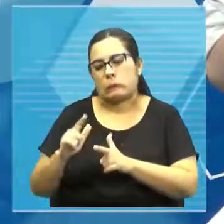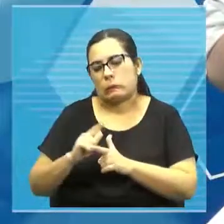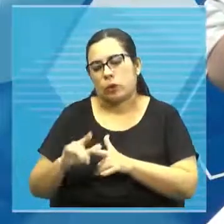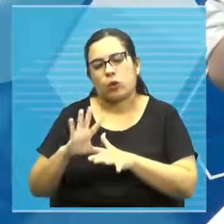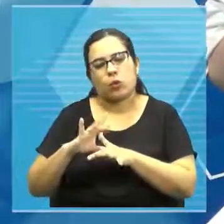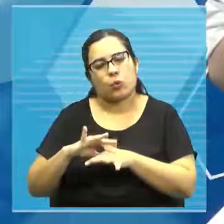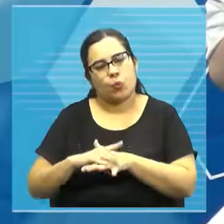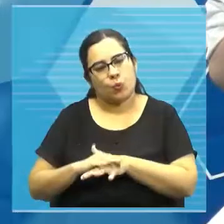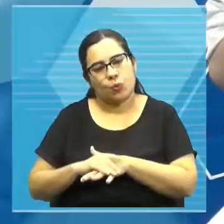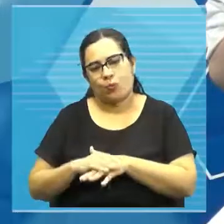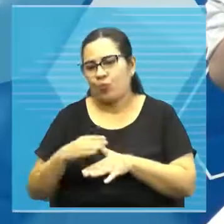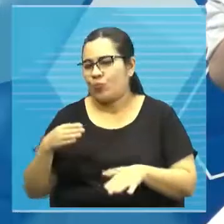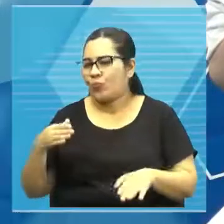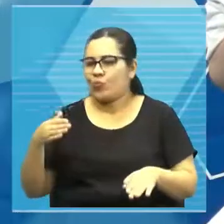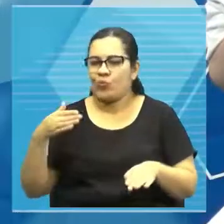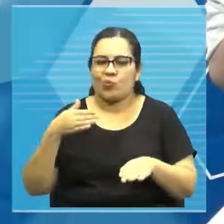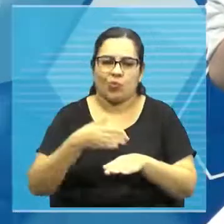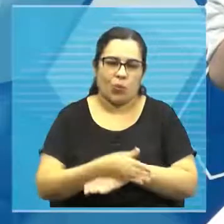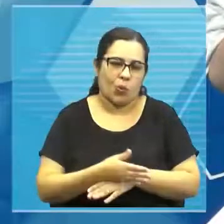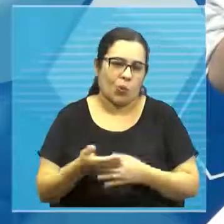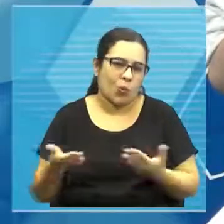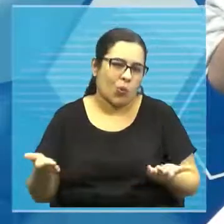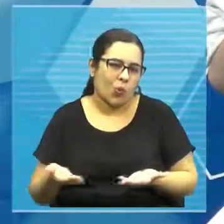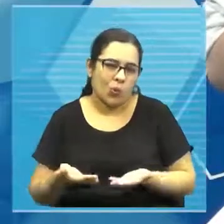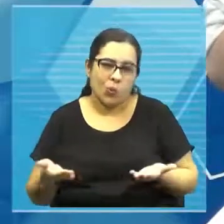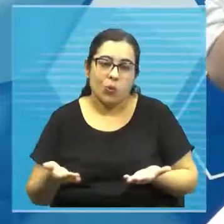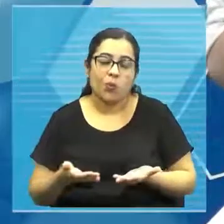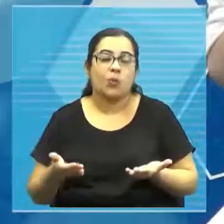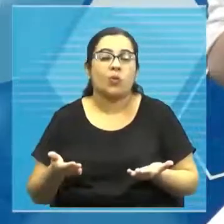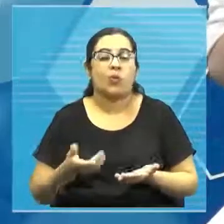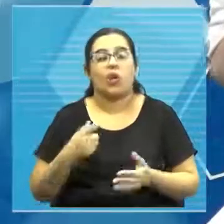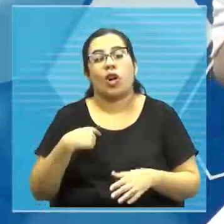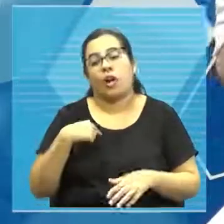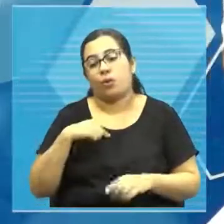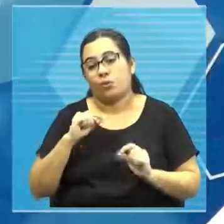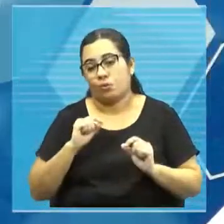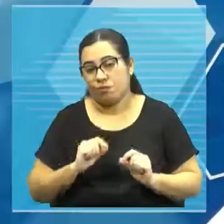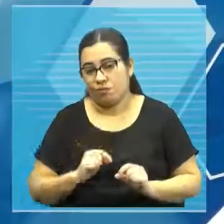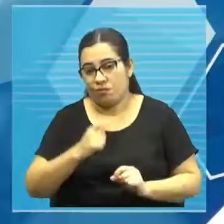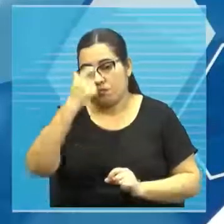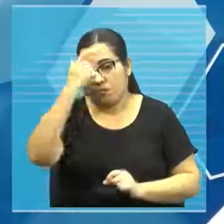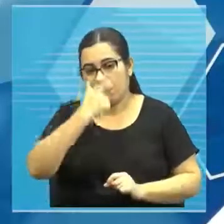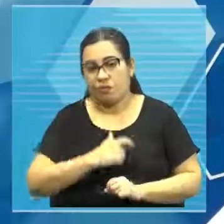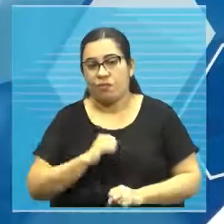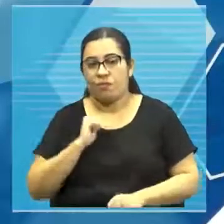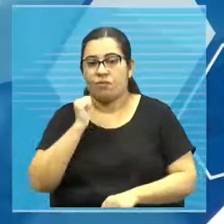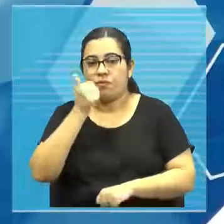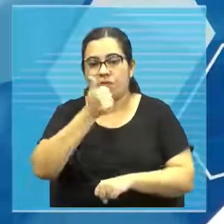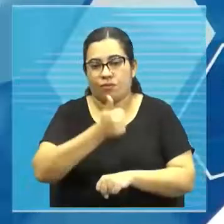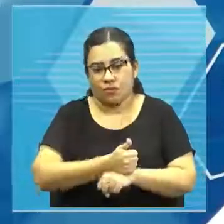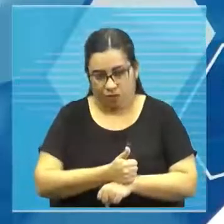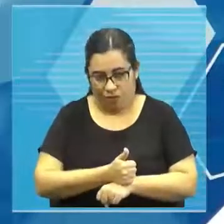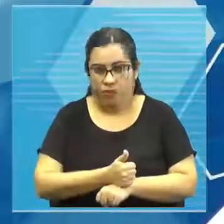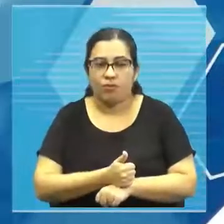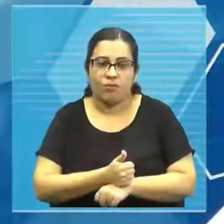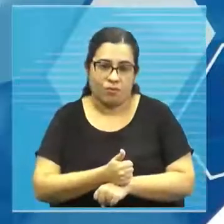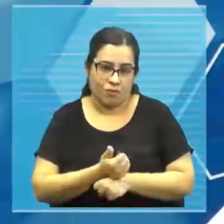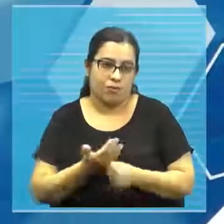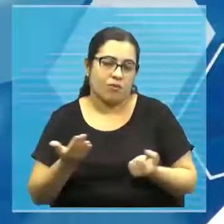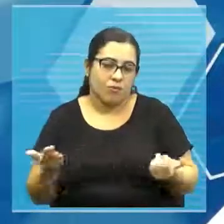de saúde não vai poder acompanhar os aqui nesta tarde e o Professor Fernando Galvão estou substituindo